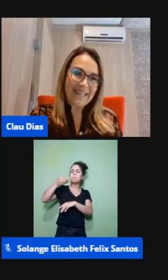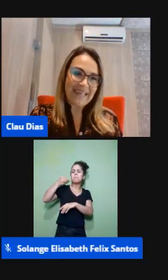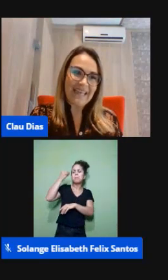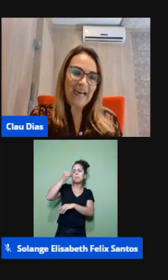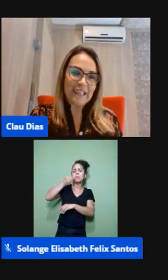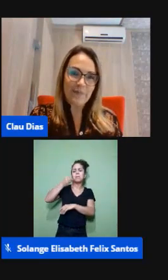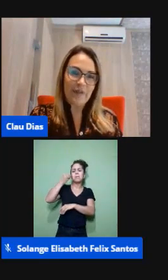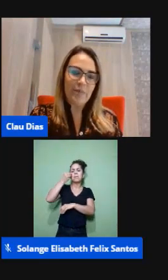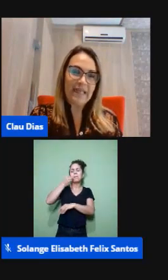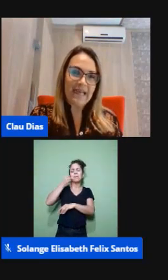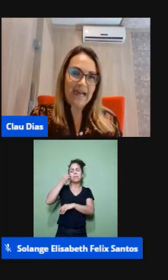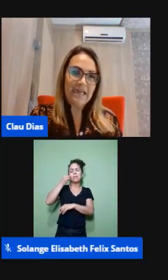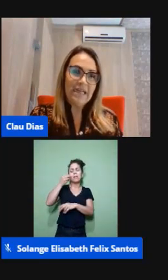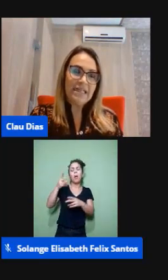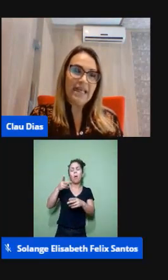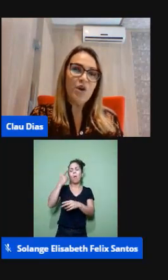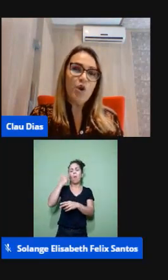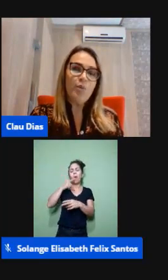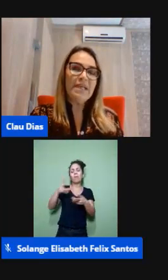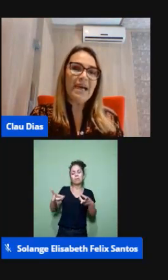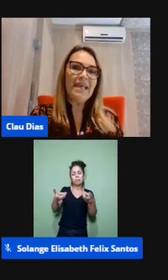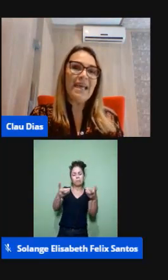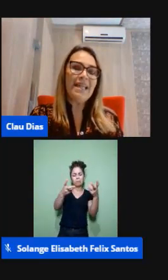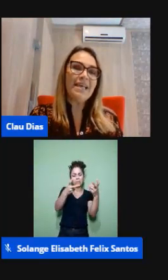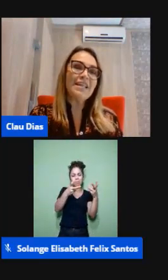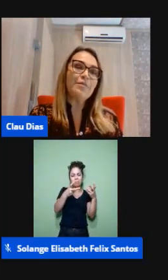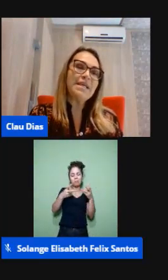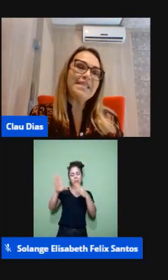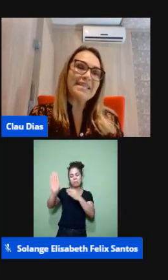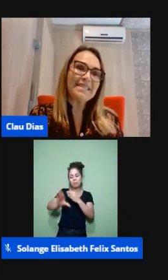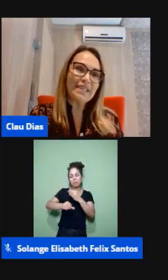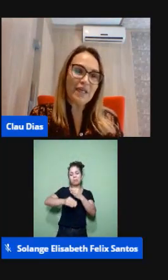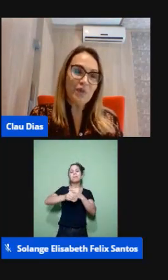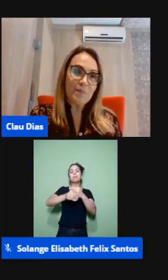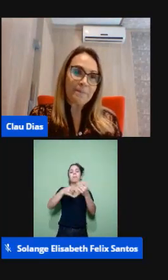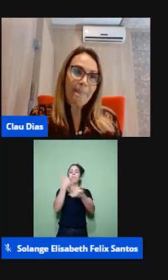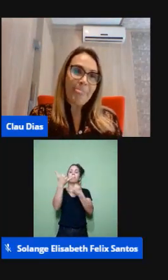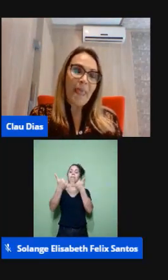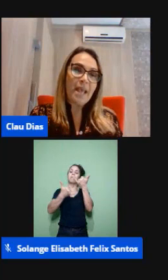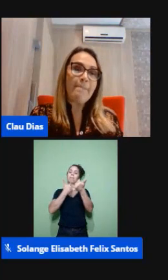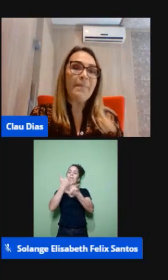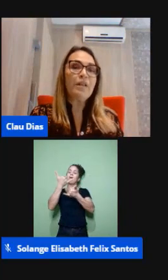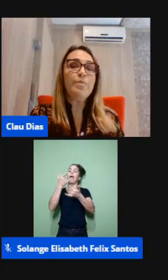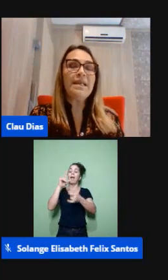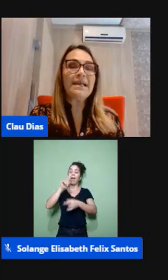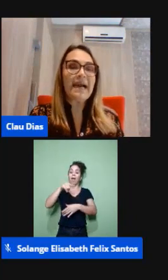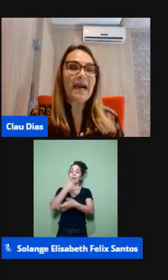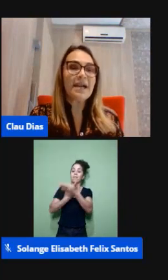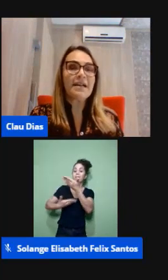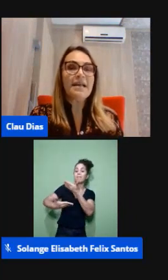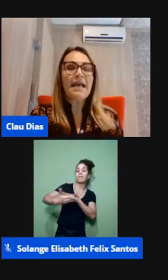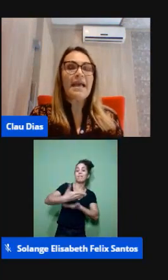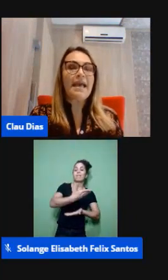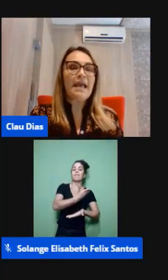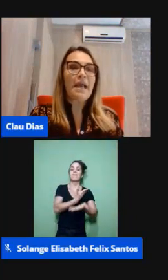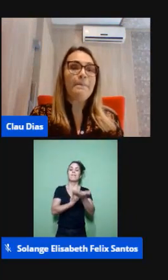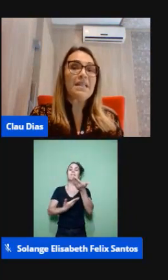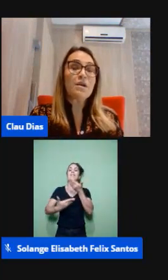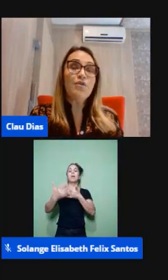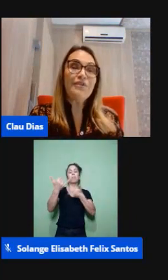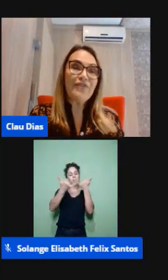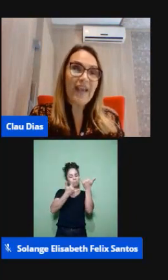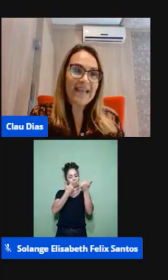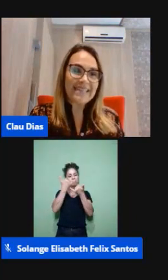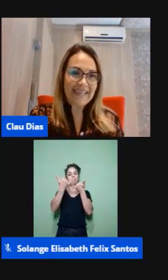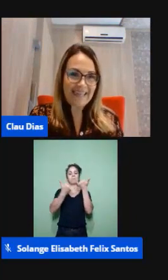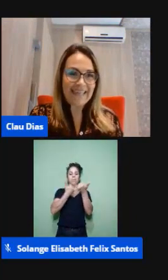podem ser agregadas pelo brincar, né? O brincar, ele é a intermediação, né? É pelo brincar, é